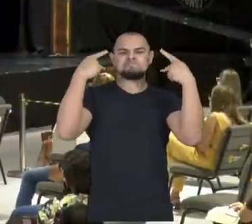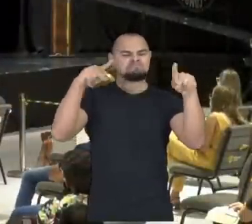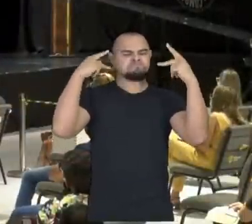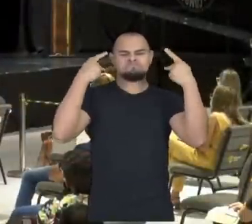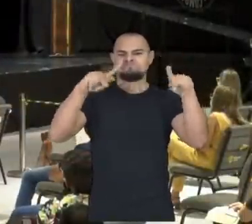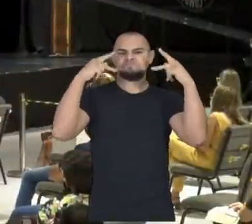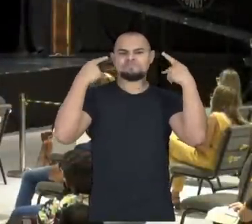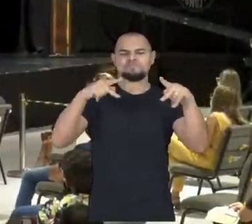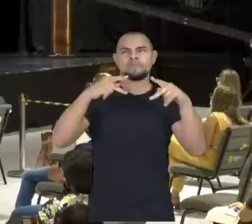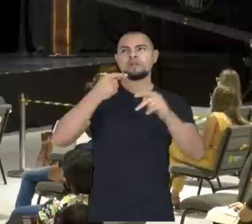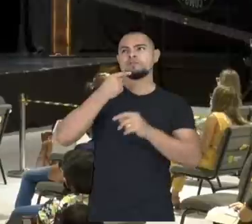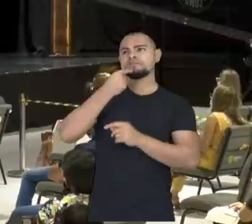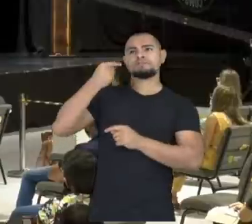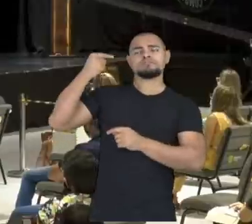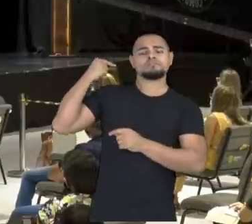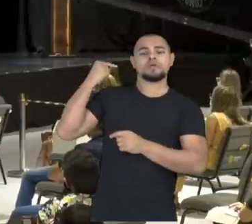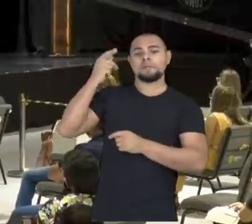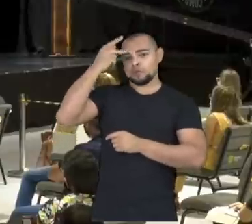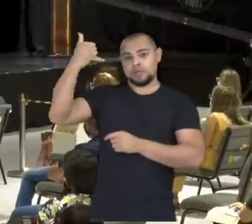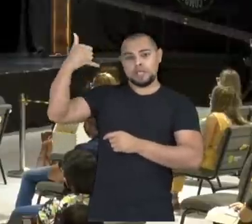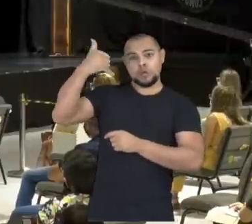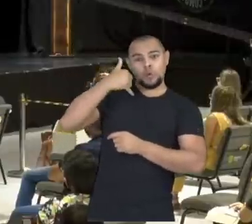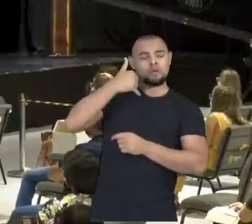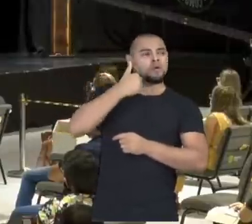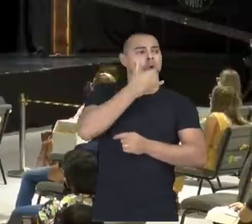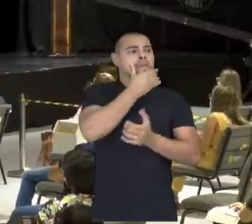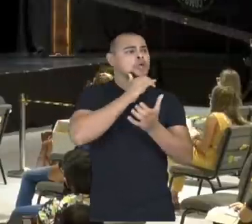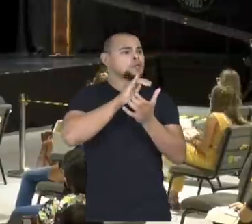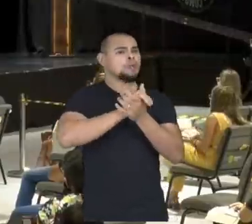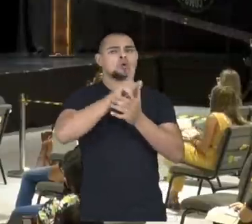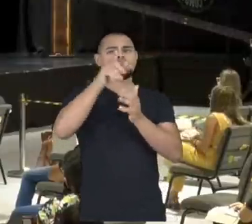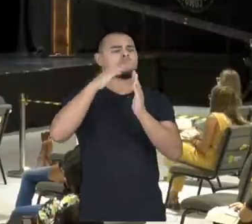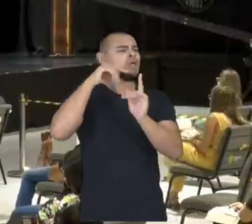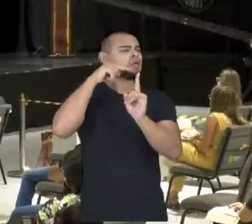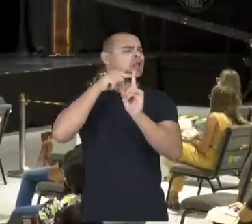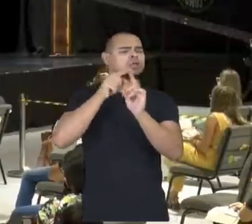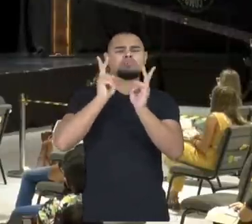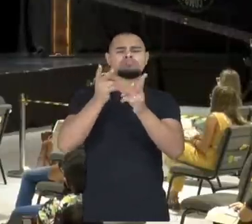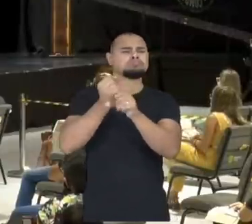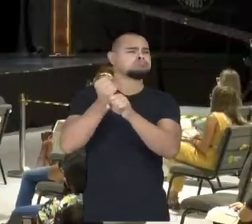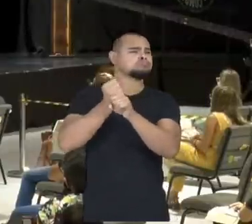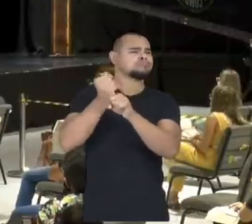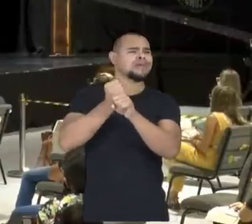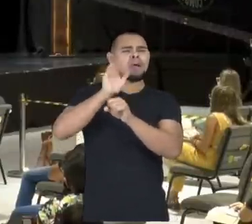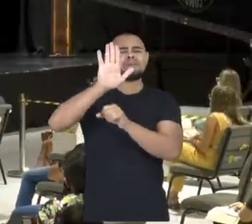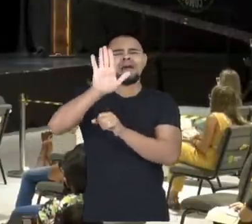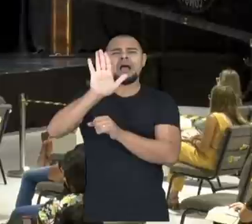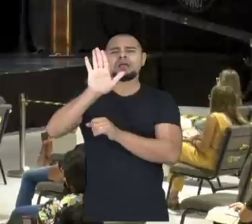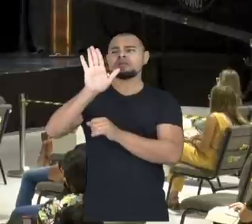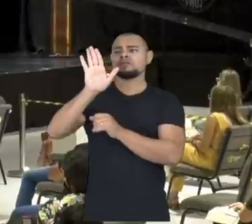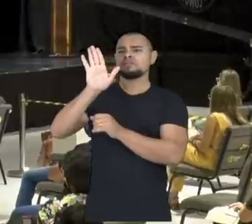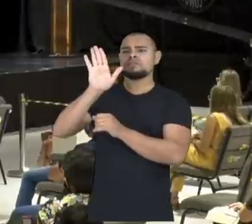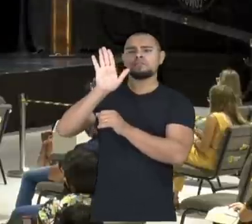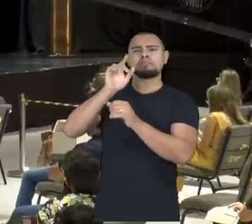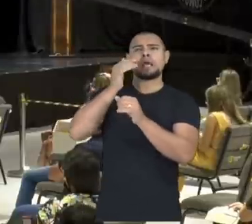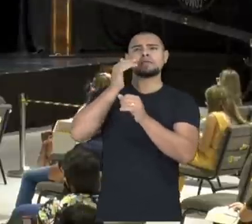pregado. Outro dia uma pessoa ligou para mim e disse: rapaz, meu esposo está na igreja há tanto tempo, pastor, mas ele está com umas conversas diferentes agora.